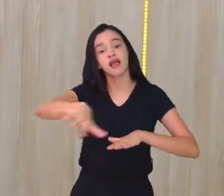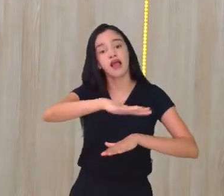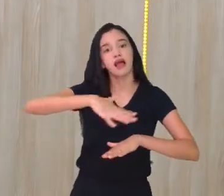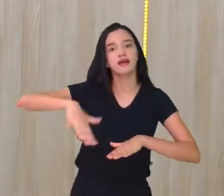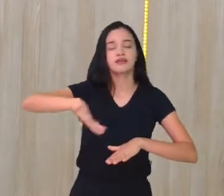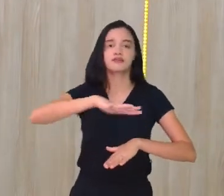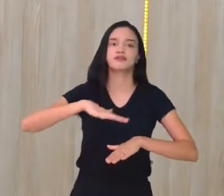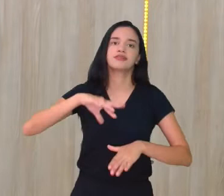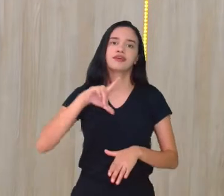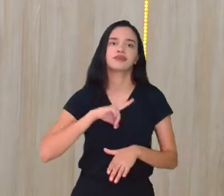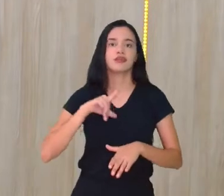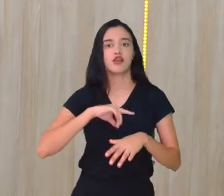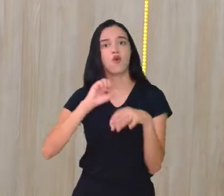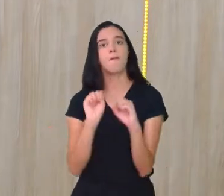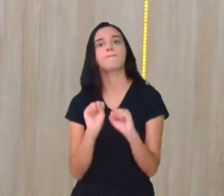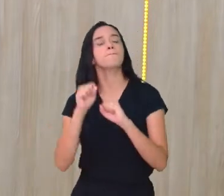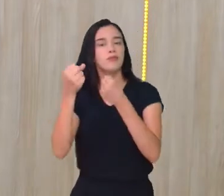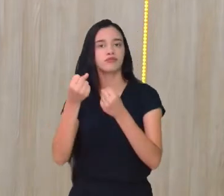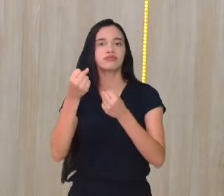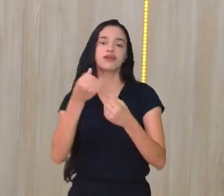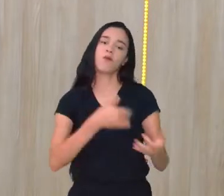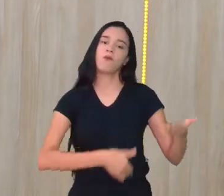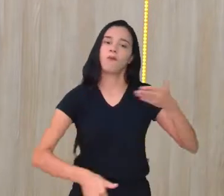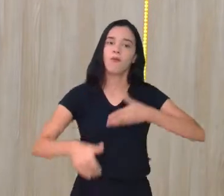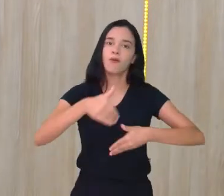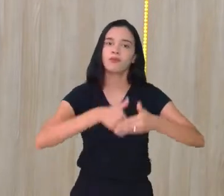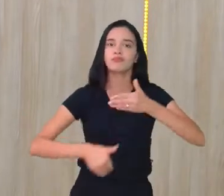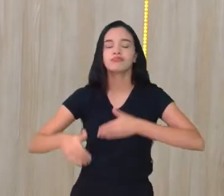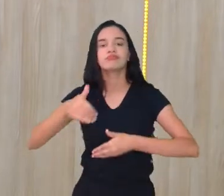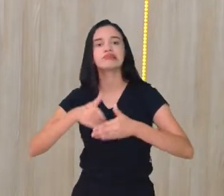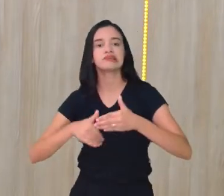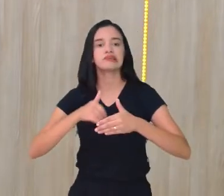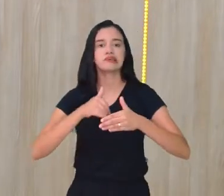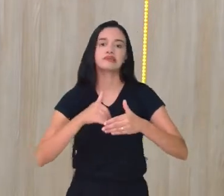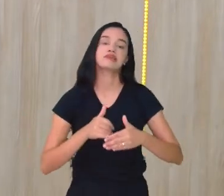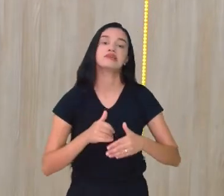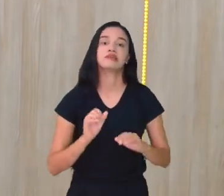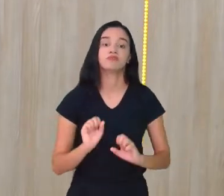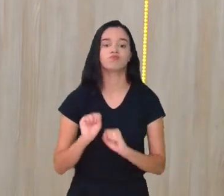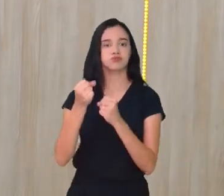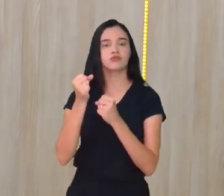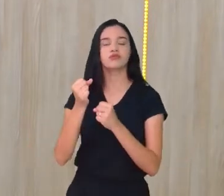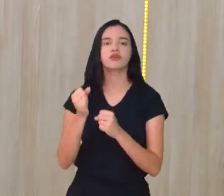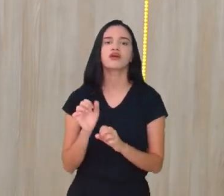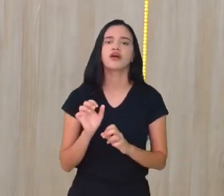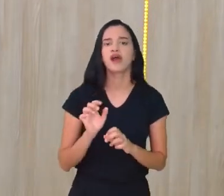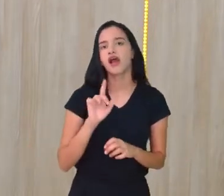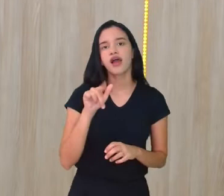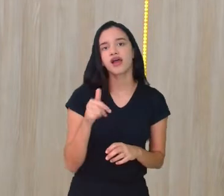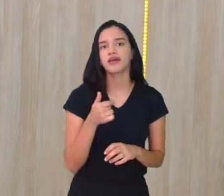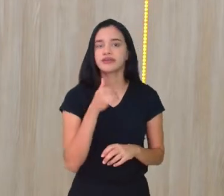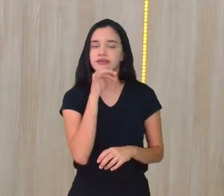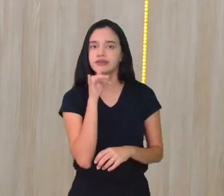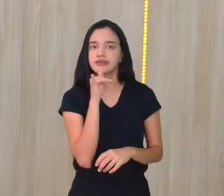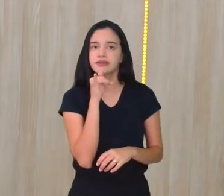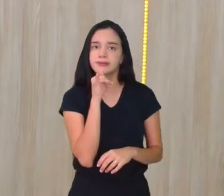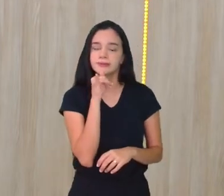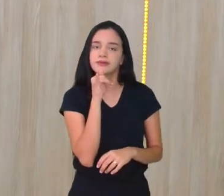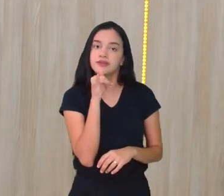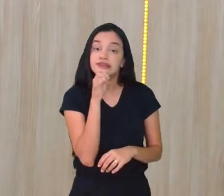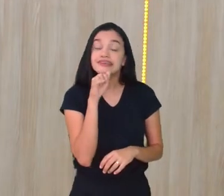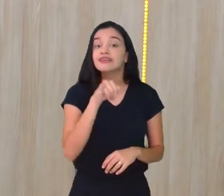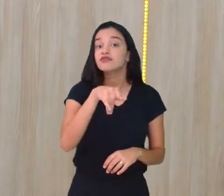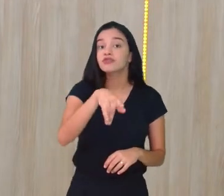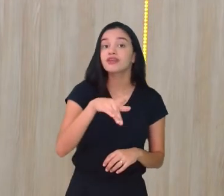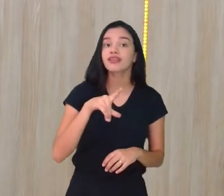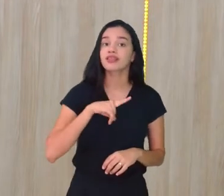questão de poder, vai ter sempre uma relação de posse. Quando a gente parte ali para uma questão, por exemplo, se você tem